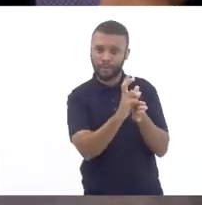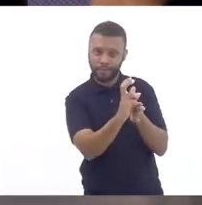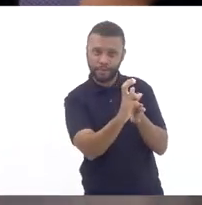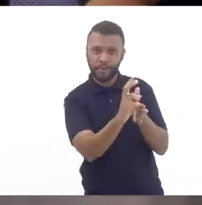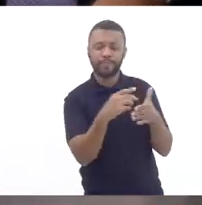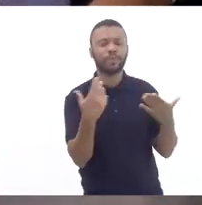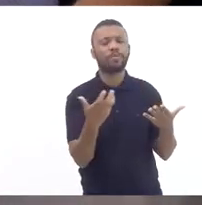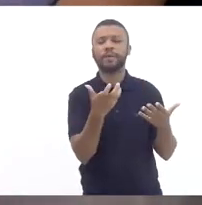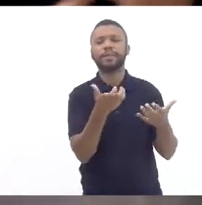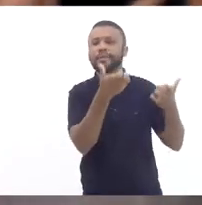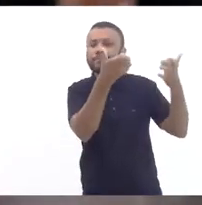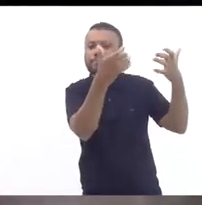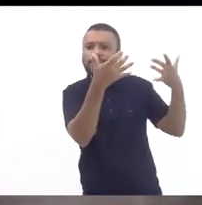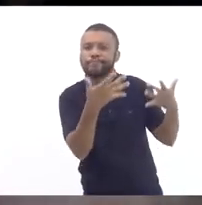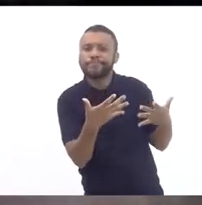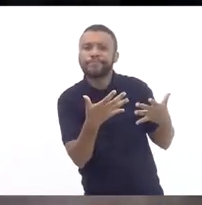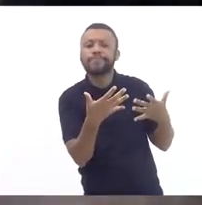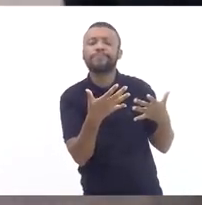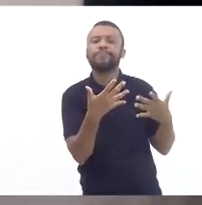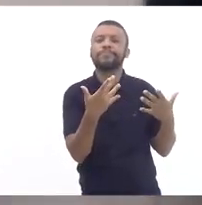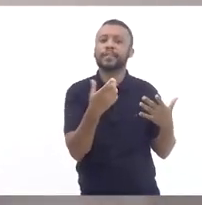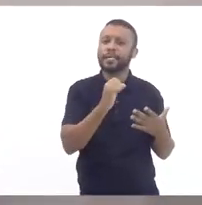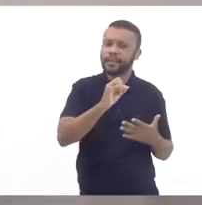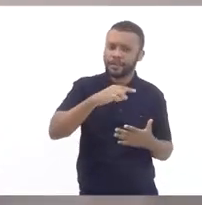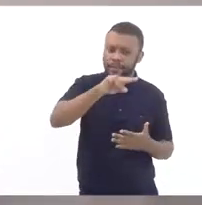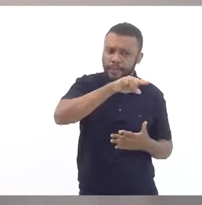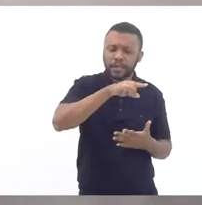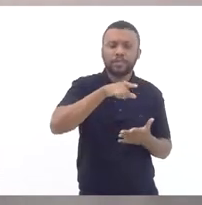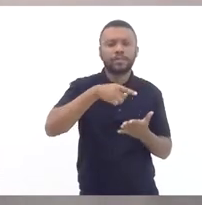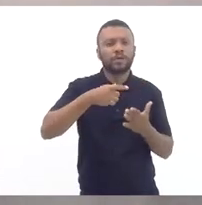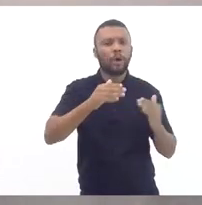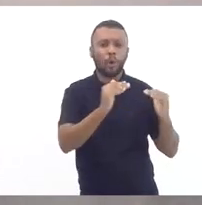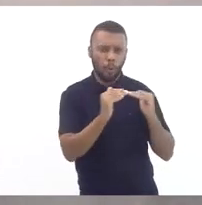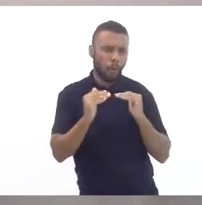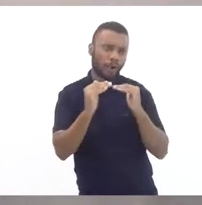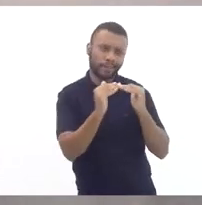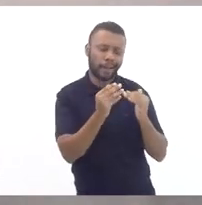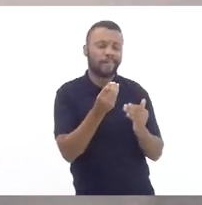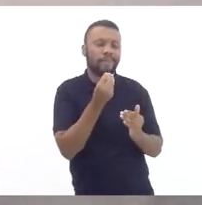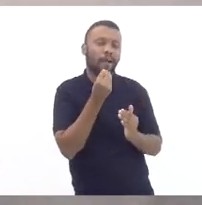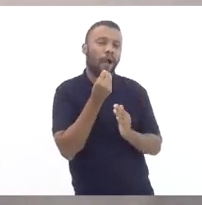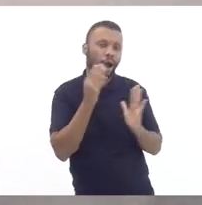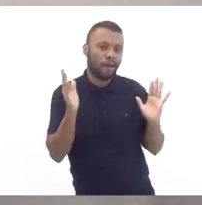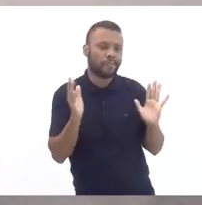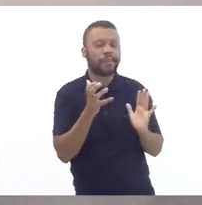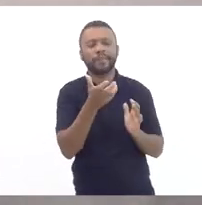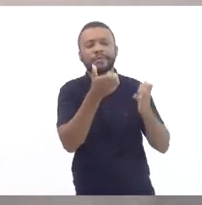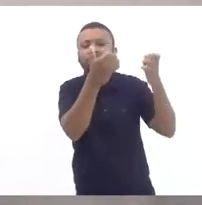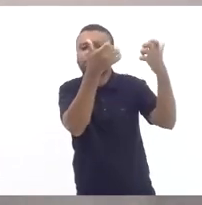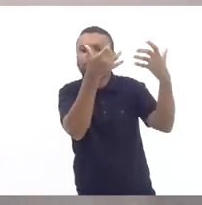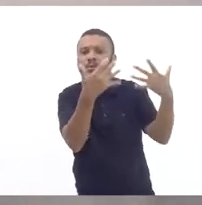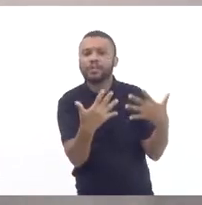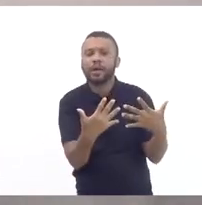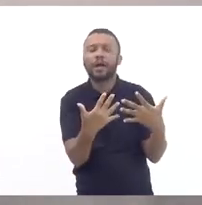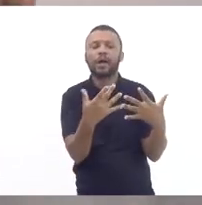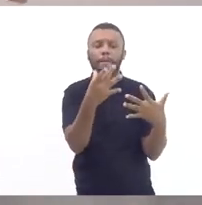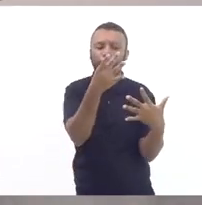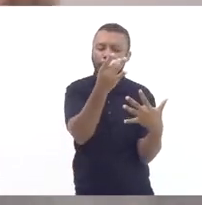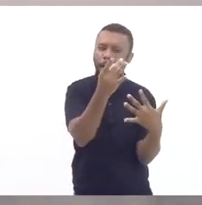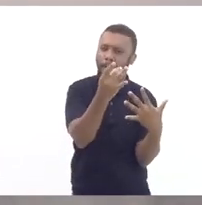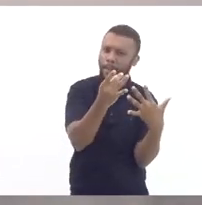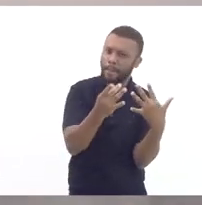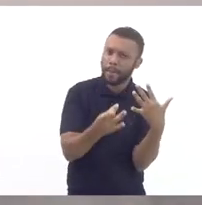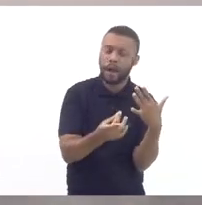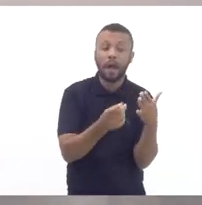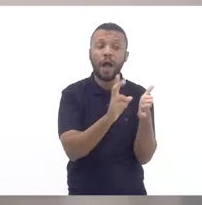gostaria de ouvir, se os meus pares concordarem, é claro, as explicações da Supervia em